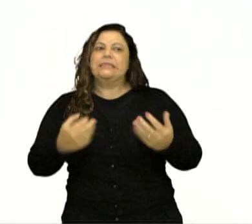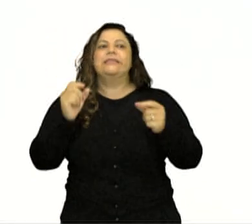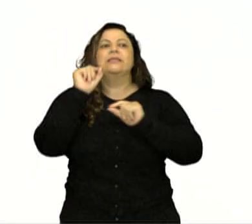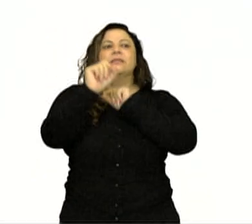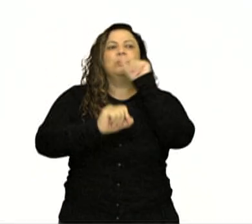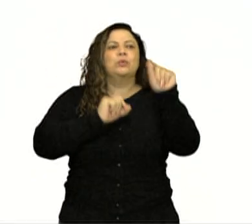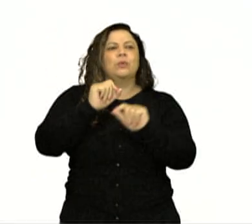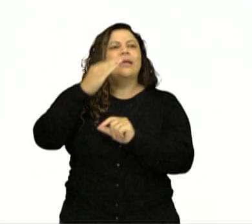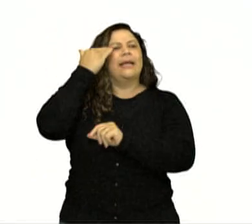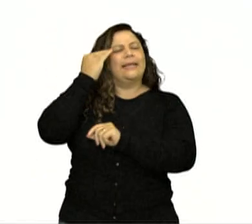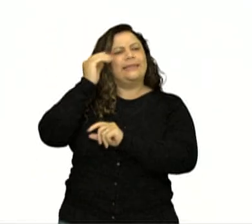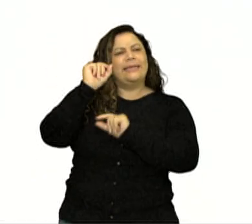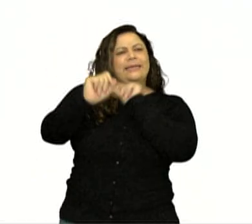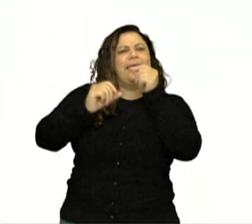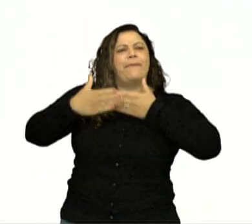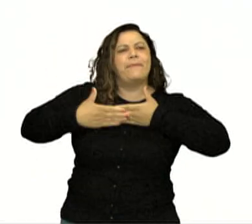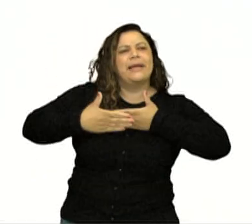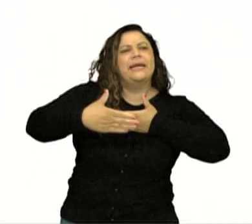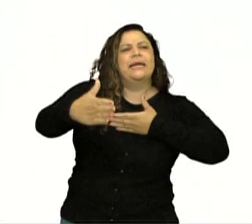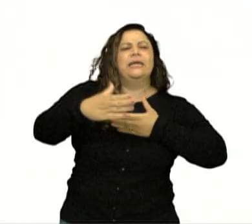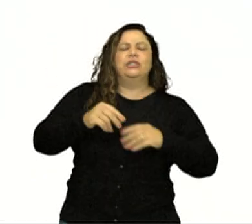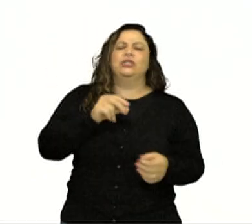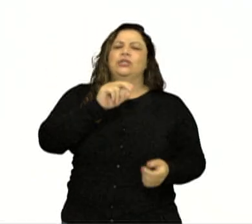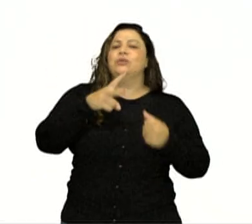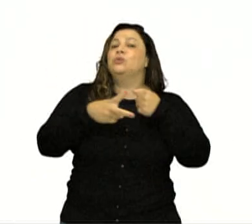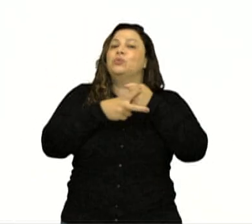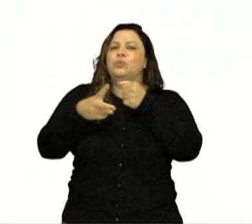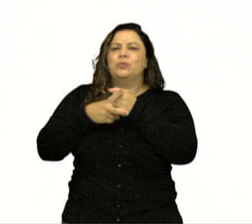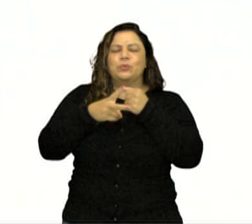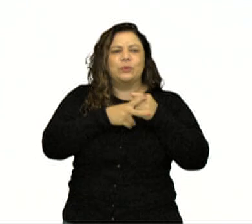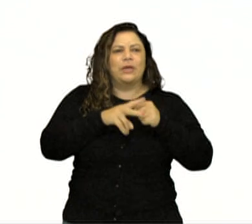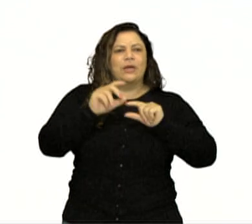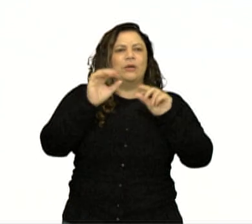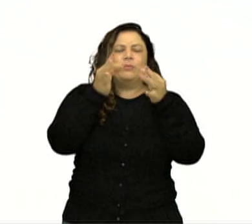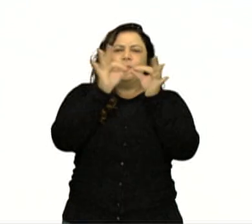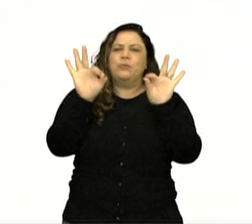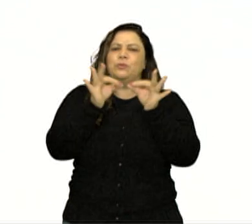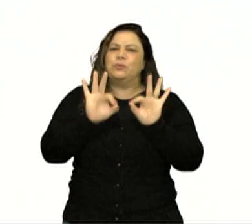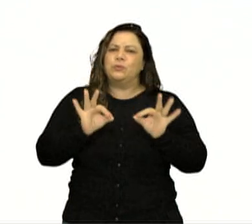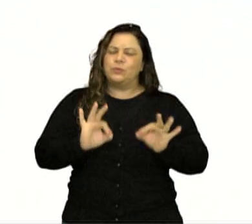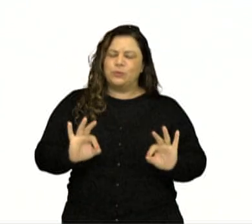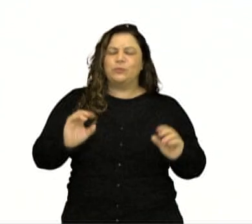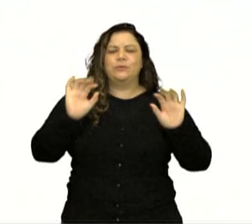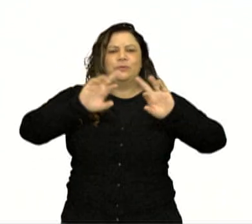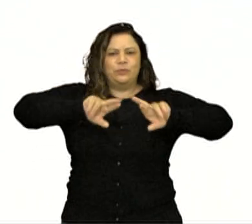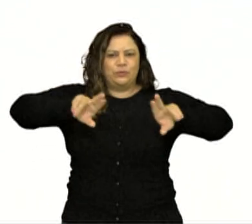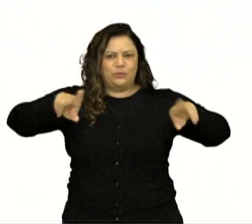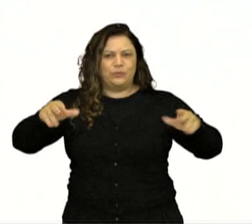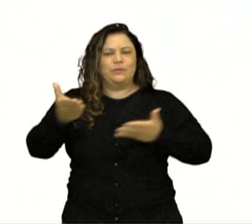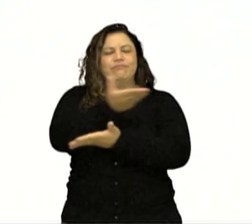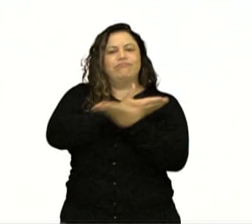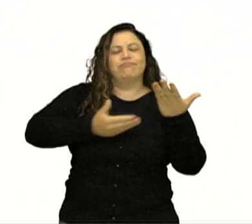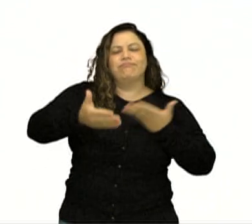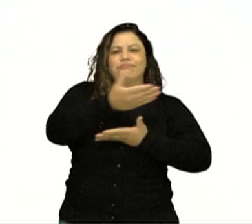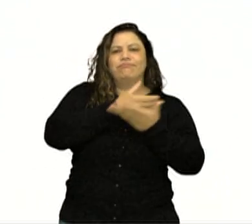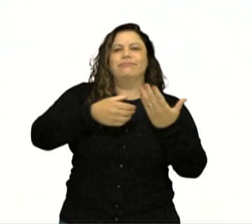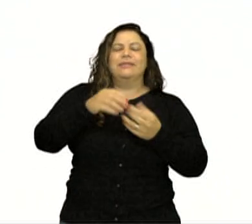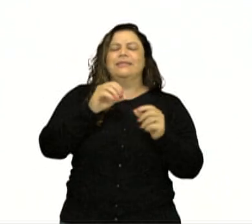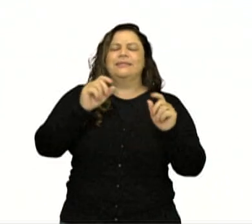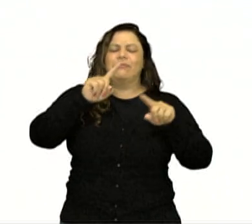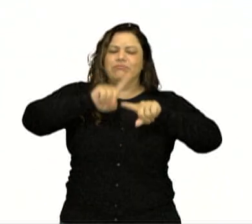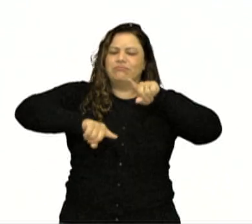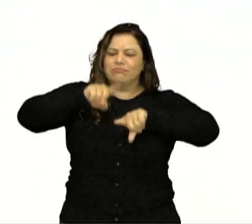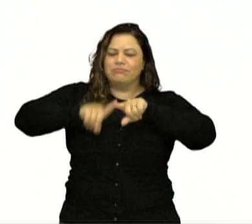ser compreender, a partir das vozes do verbo, as funções sintáticas e relações semânticas do sujeito e do objeto